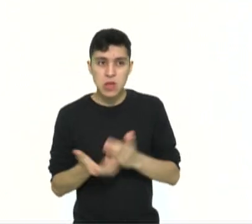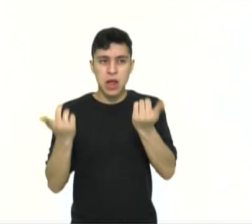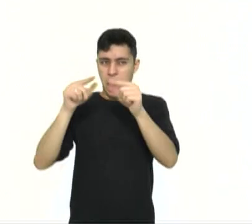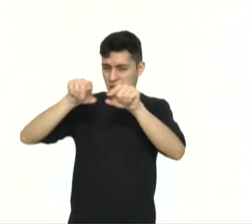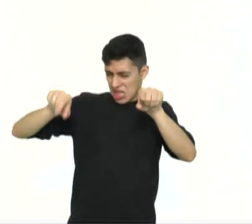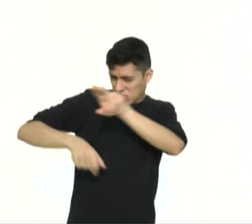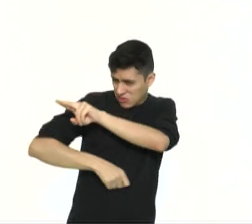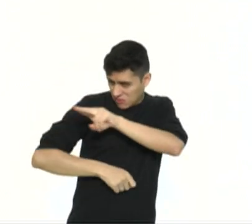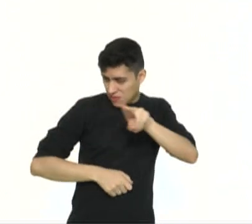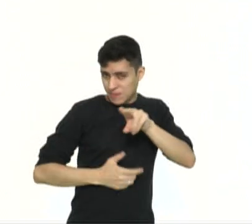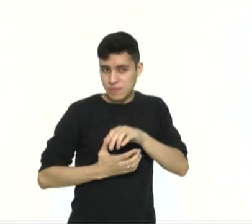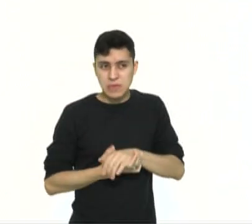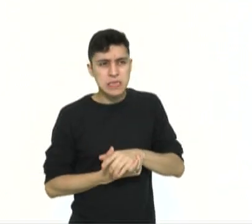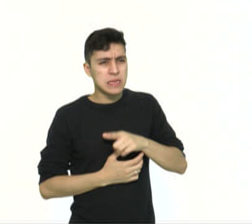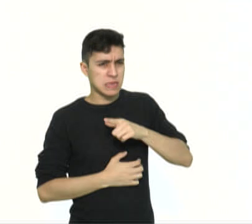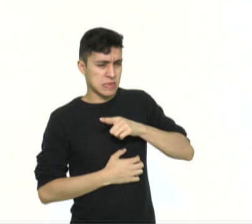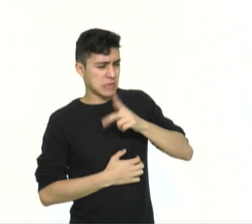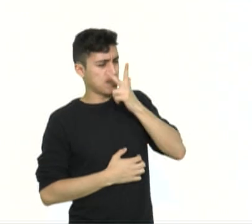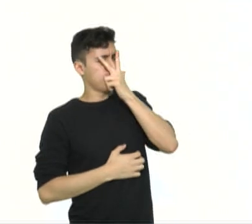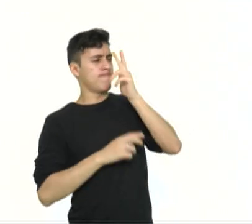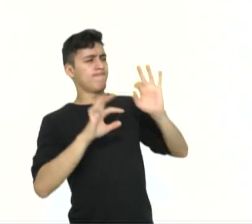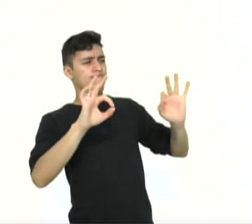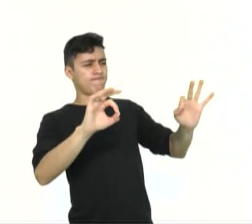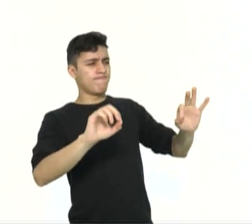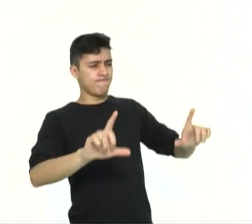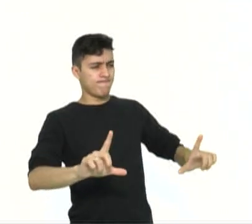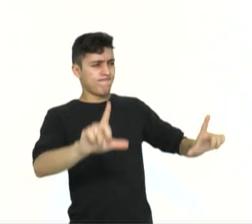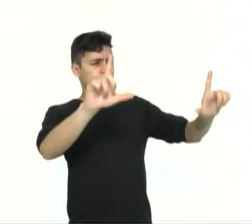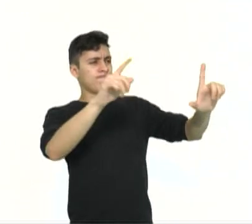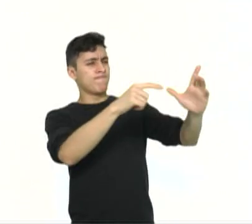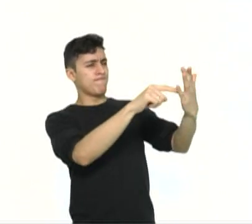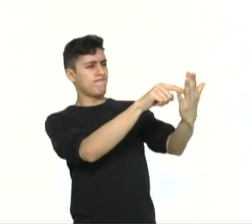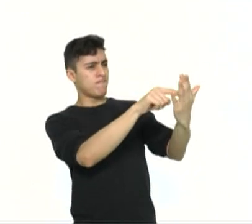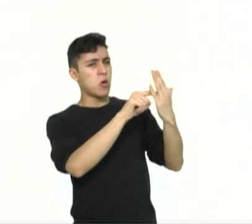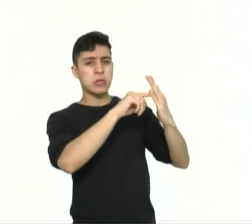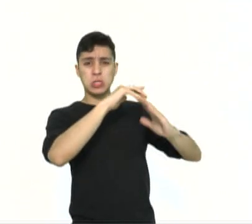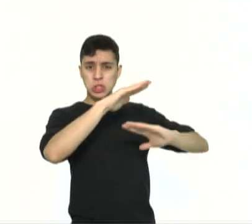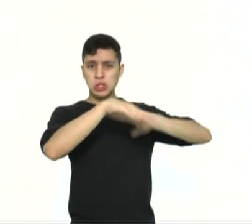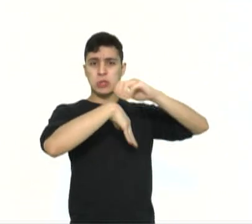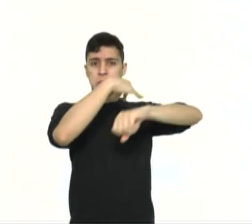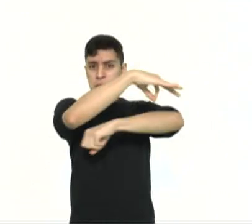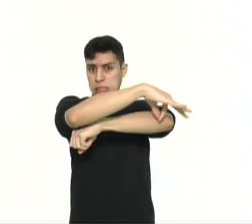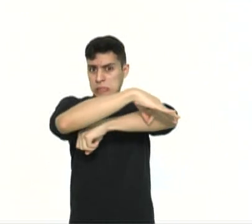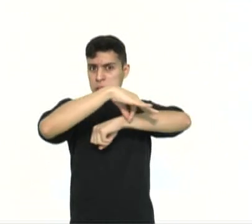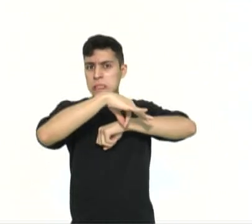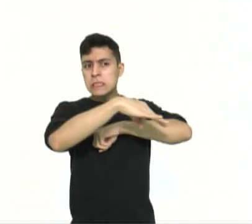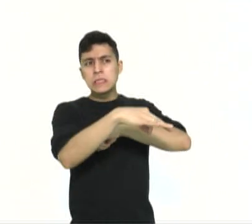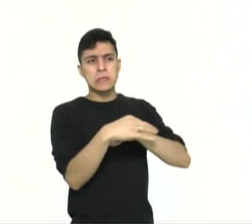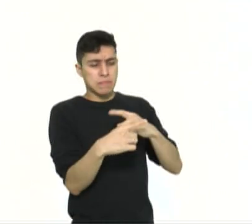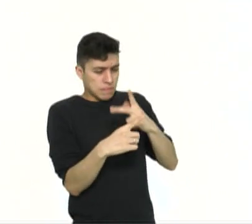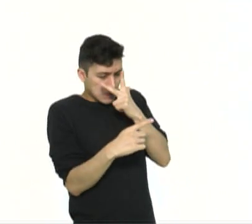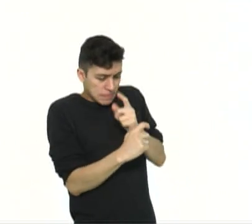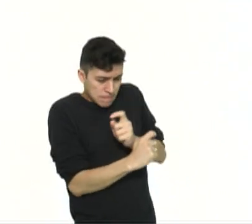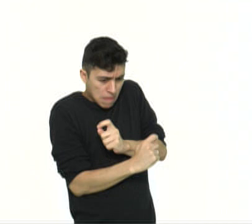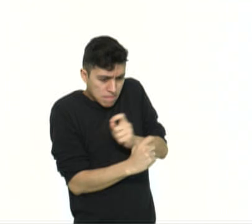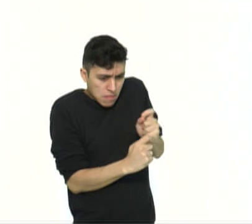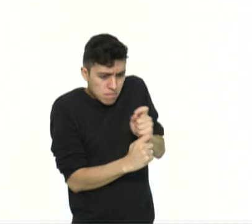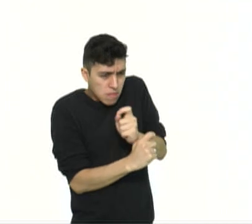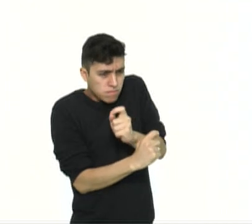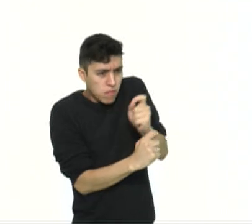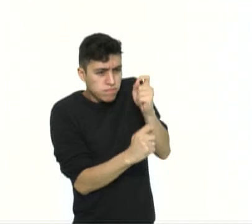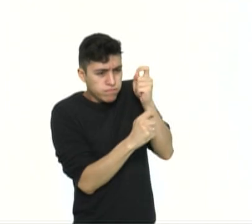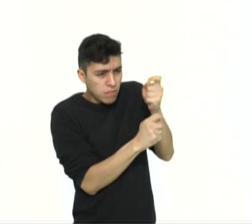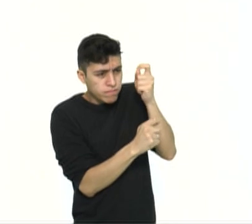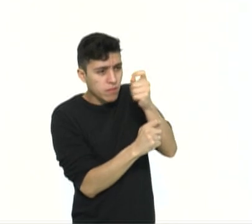virmos, existia então um grande desenvolvimento arquitetônico, né, dentro dessa sociedade